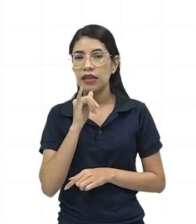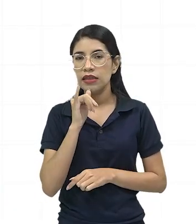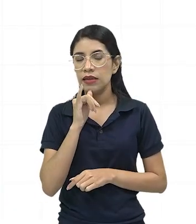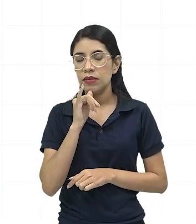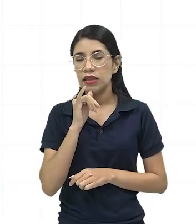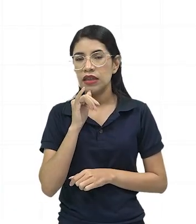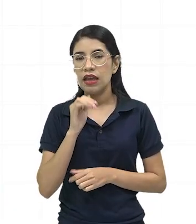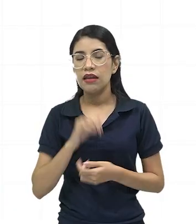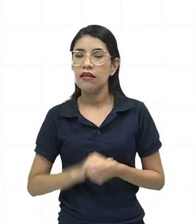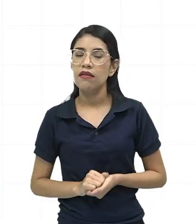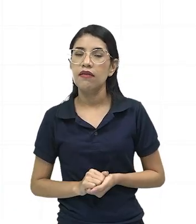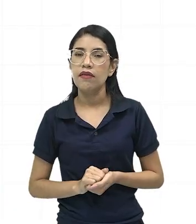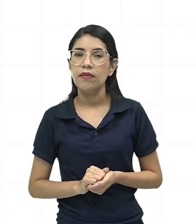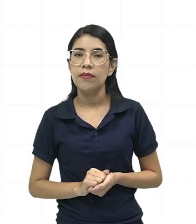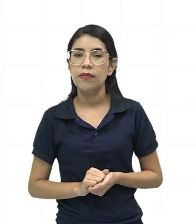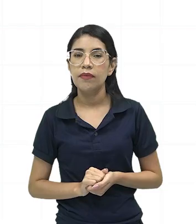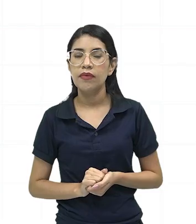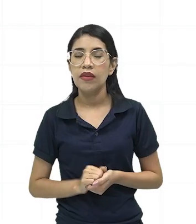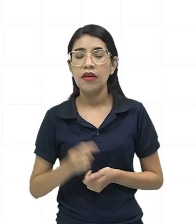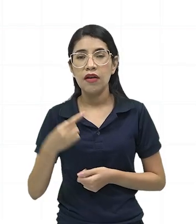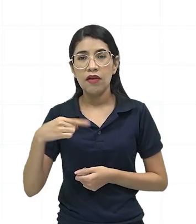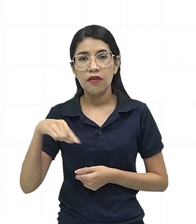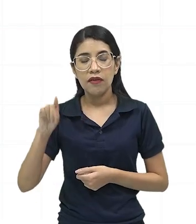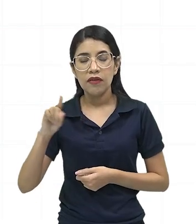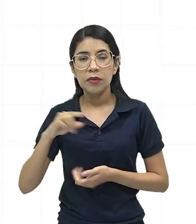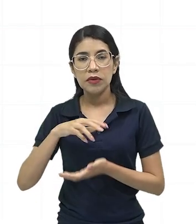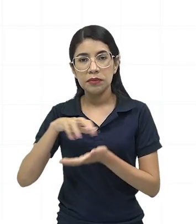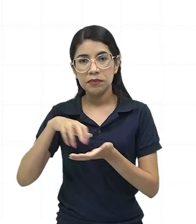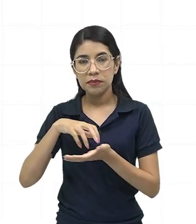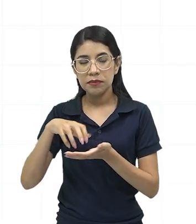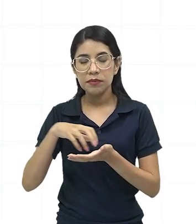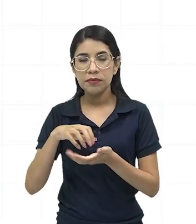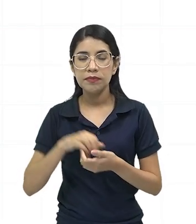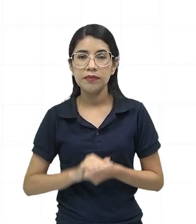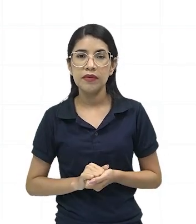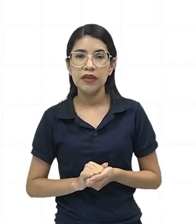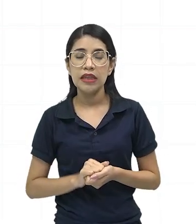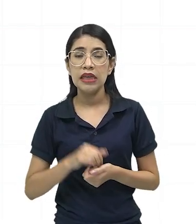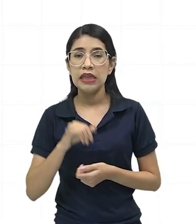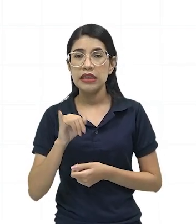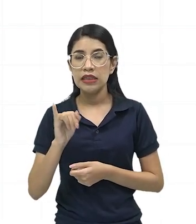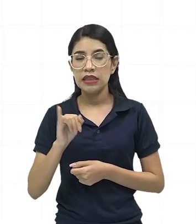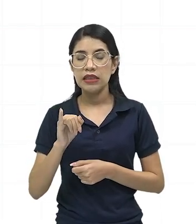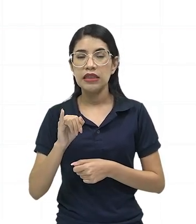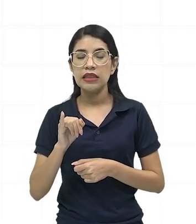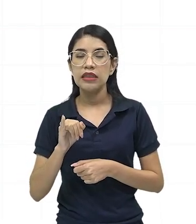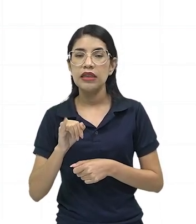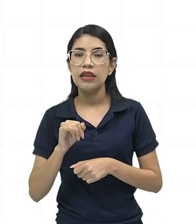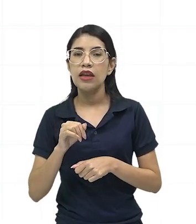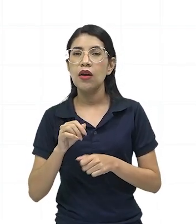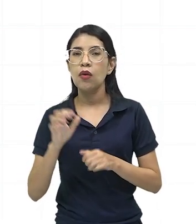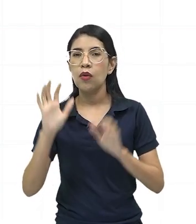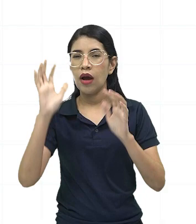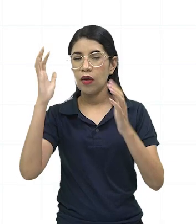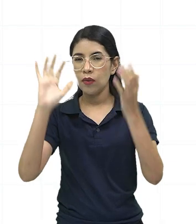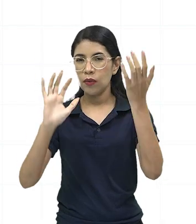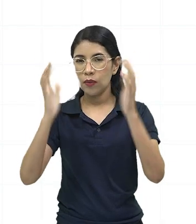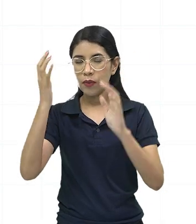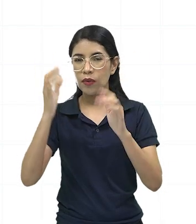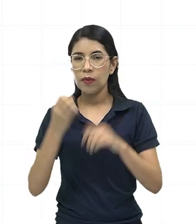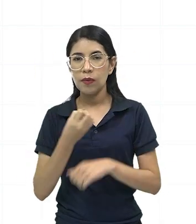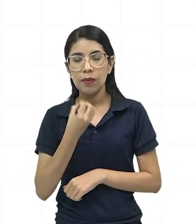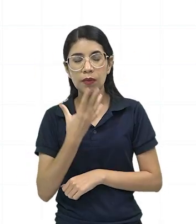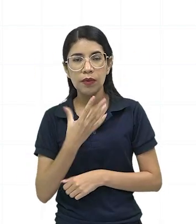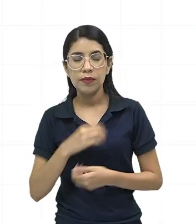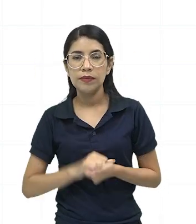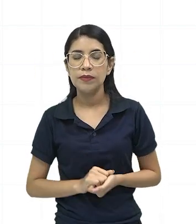sobre condição. Vamos ao parque. Oração 1. O tempo estiver bom. Se o tempo estiver